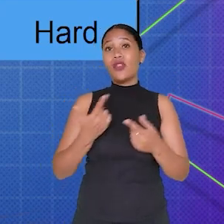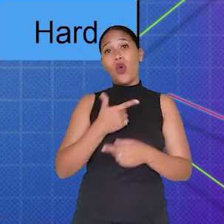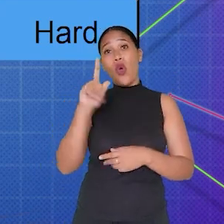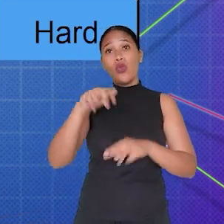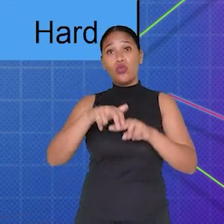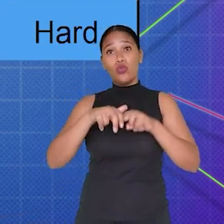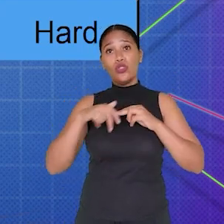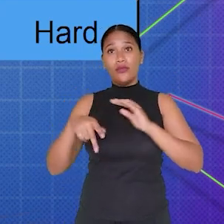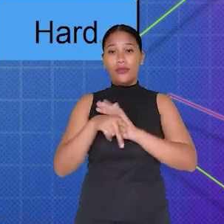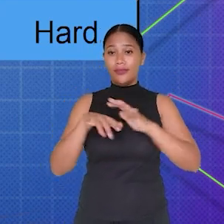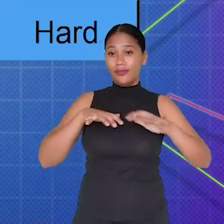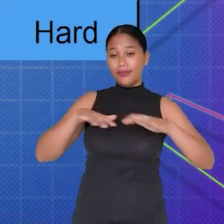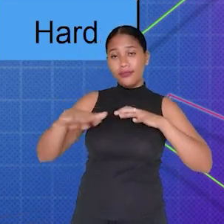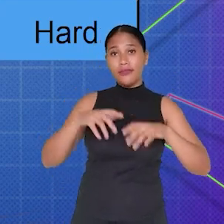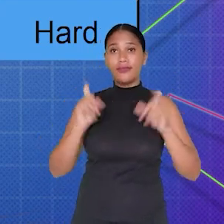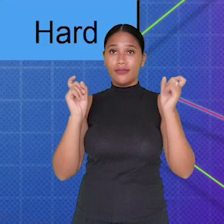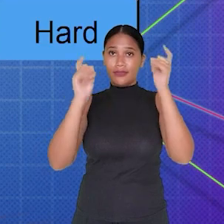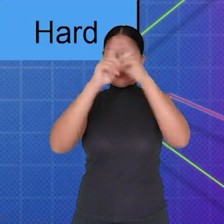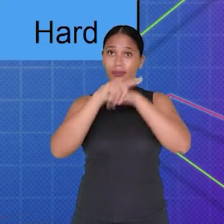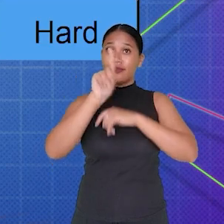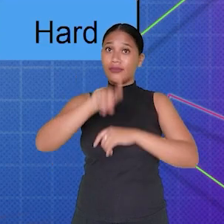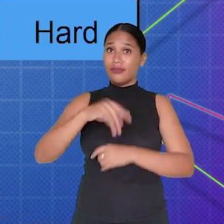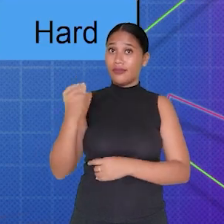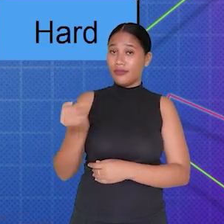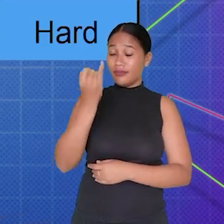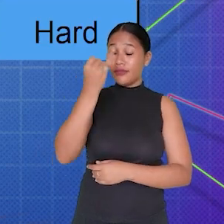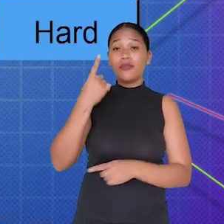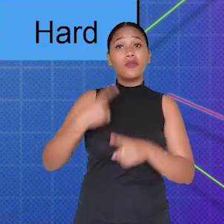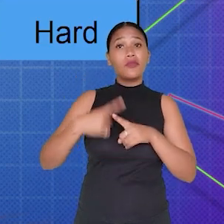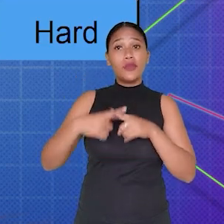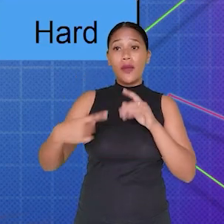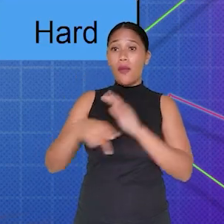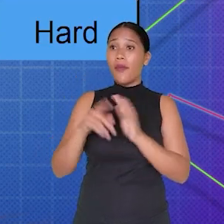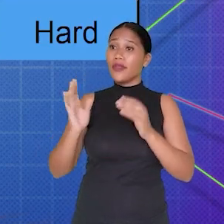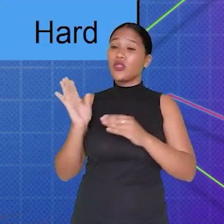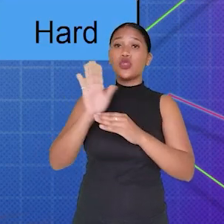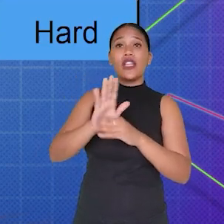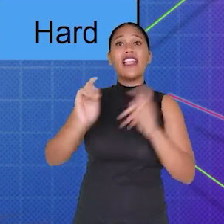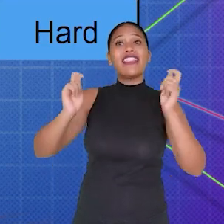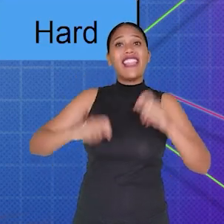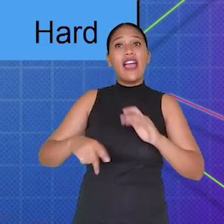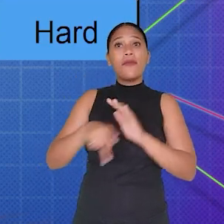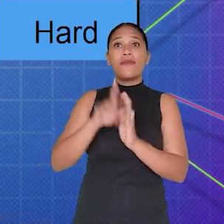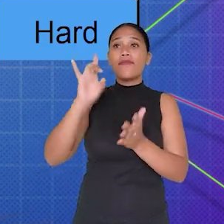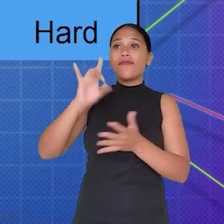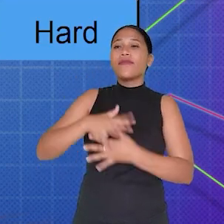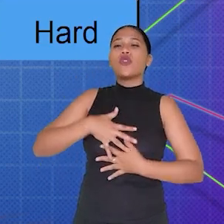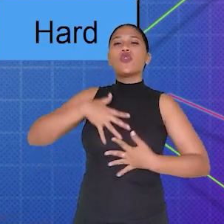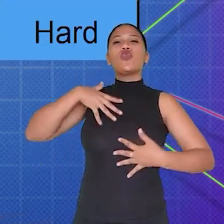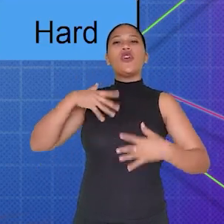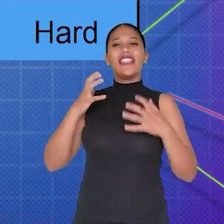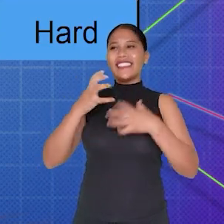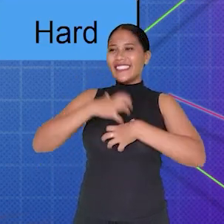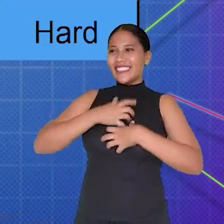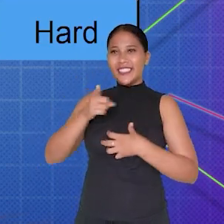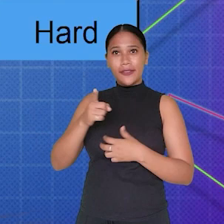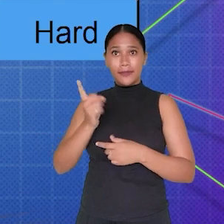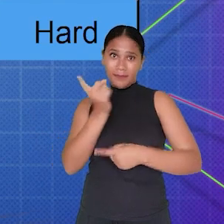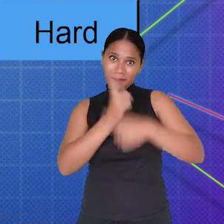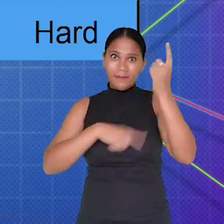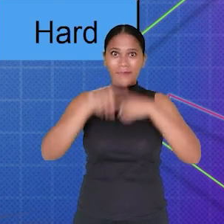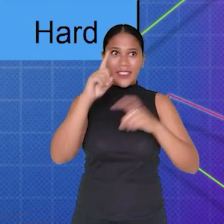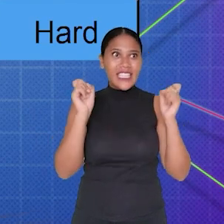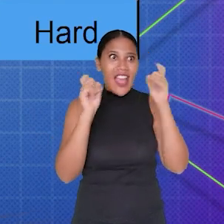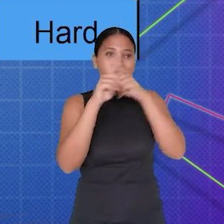abandone o jogo. Outra razão pela qual a mecânica de dificuldade é importante é que ela pode ajudar a criar uma sensação de realização para o